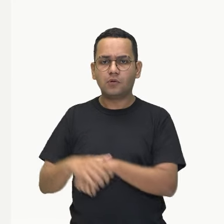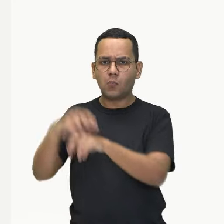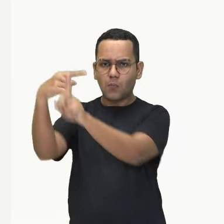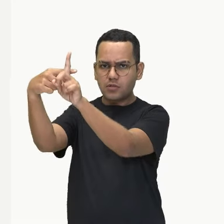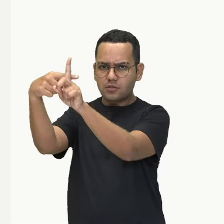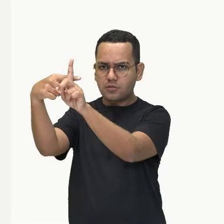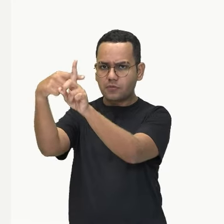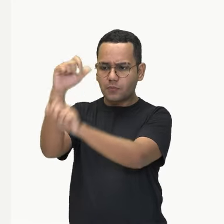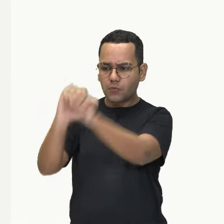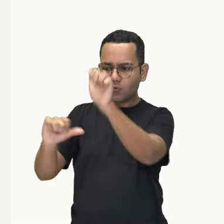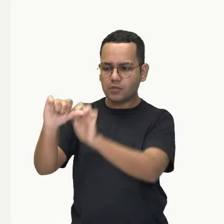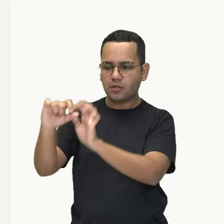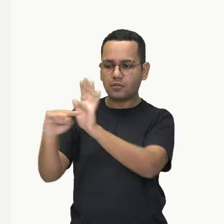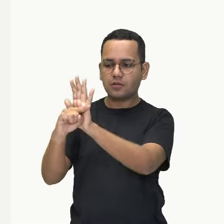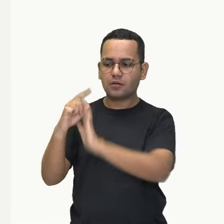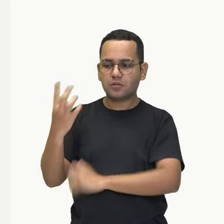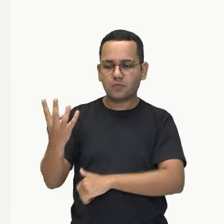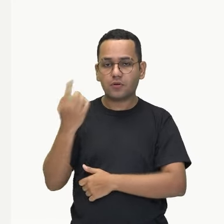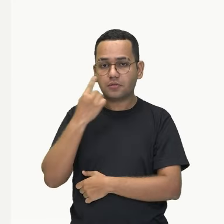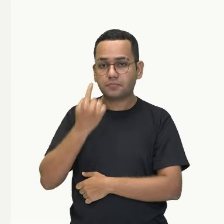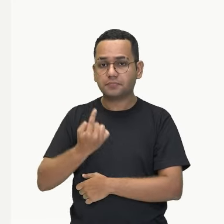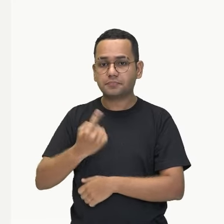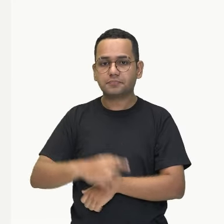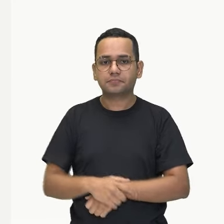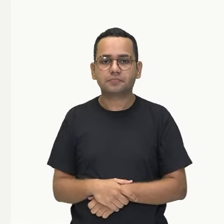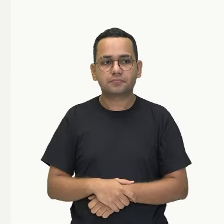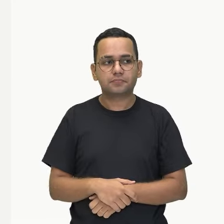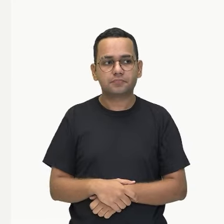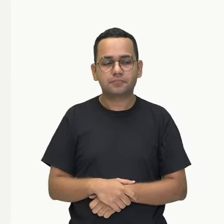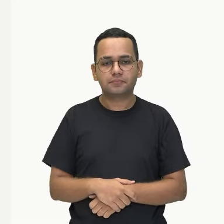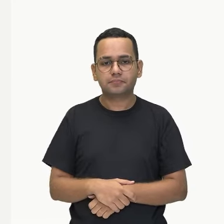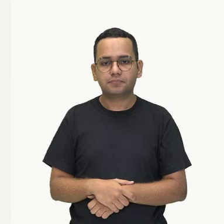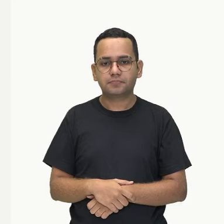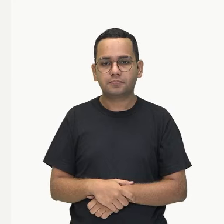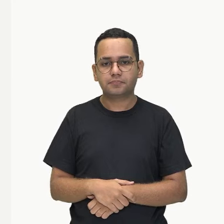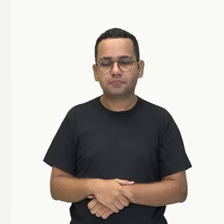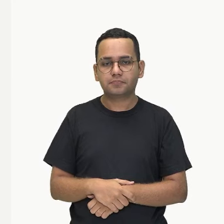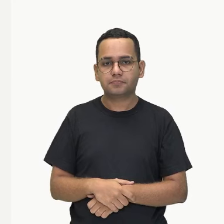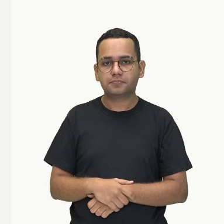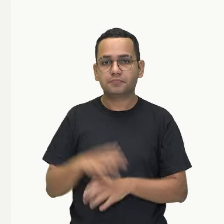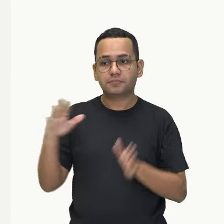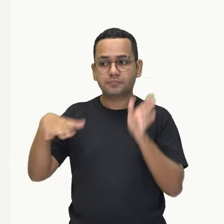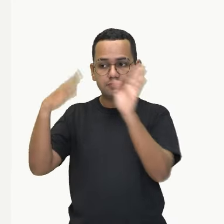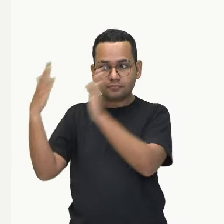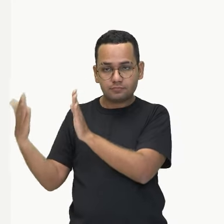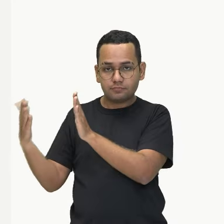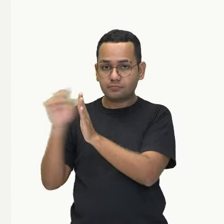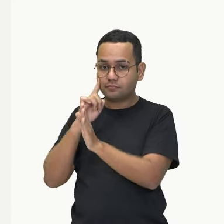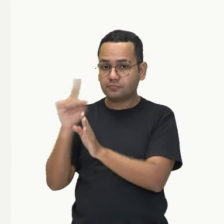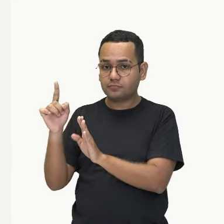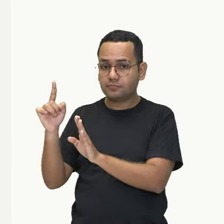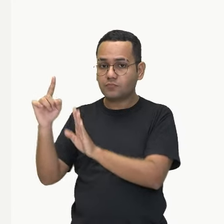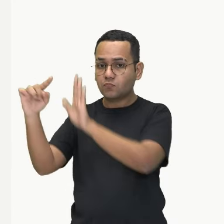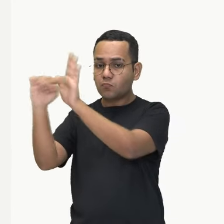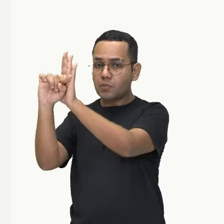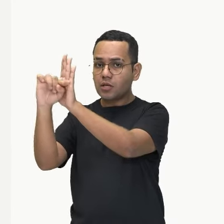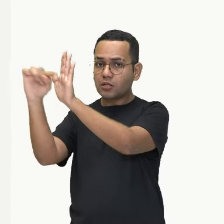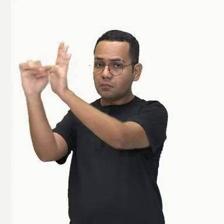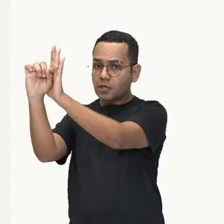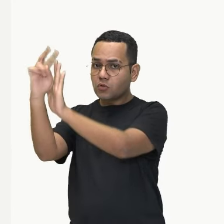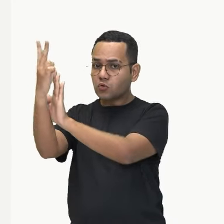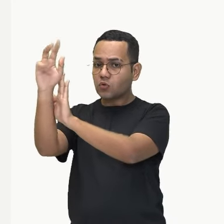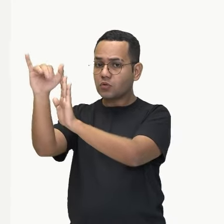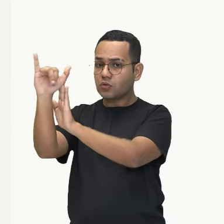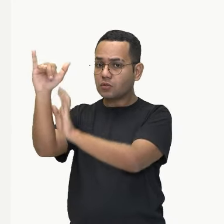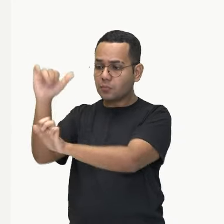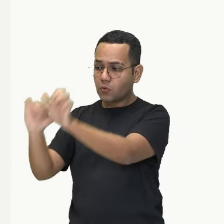4 é positivo, fica negativo. Indo aqui para o próximo polinômio. Menos 2y é